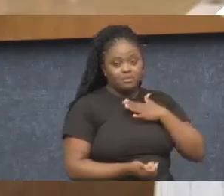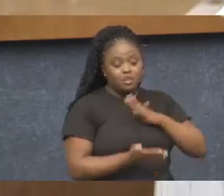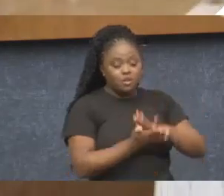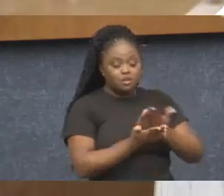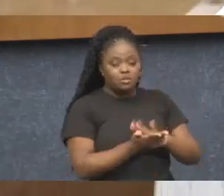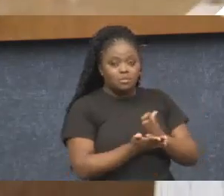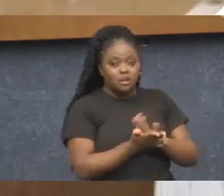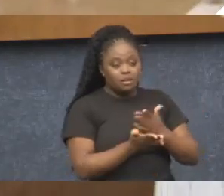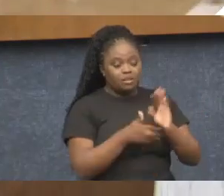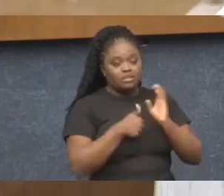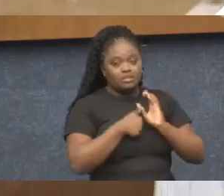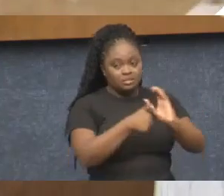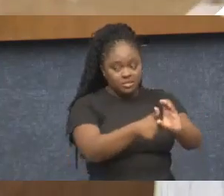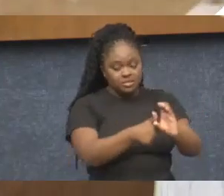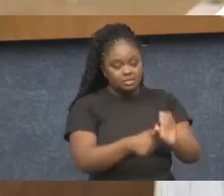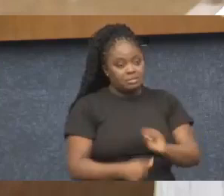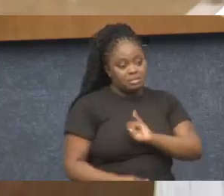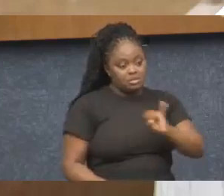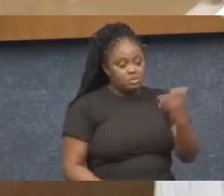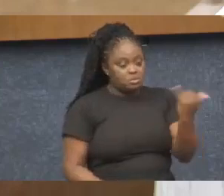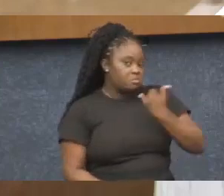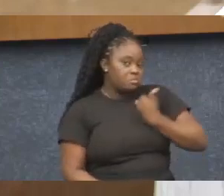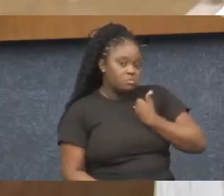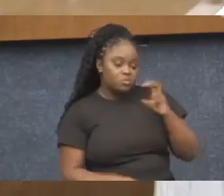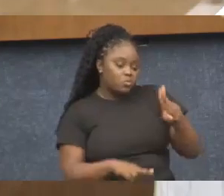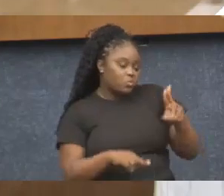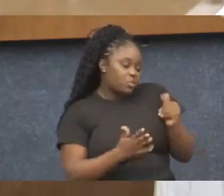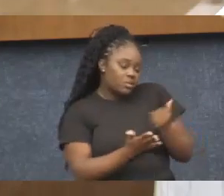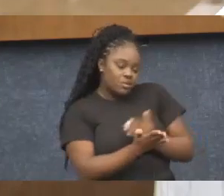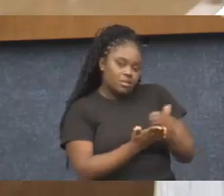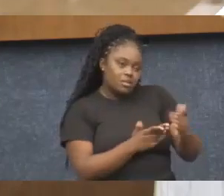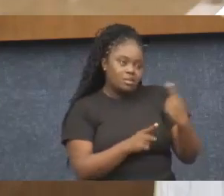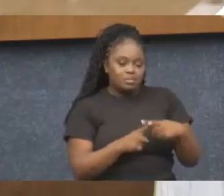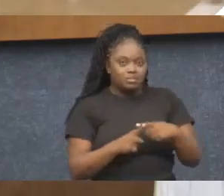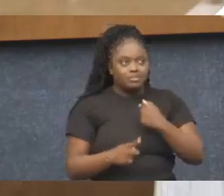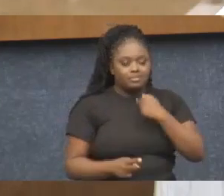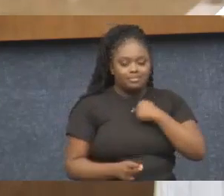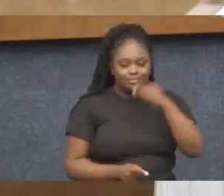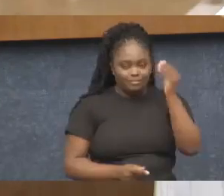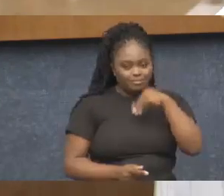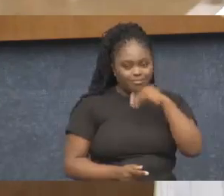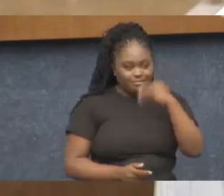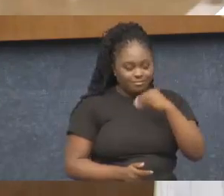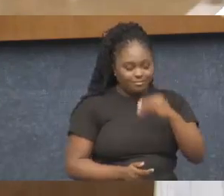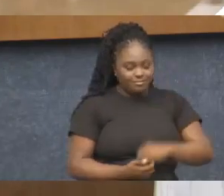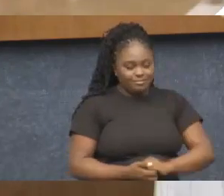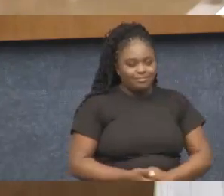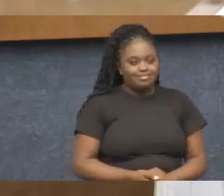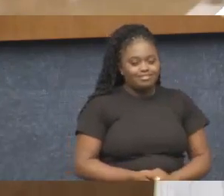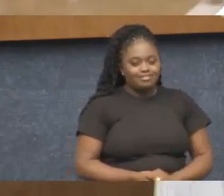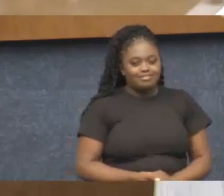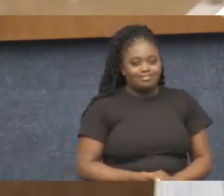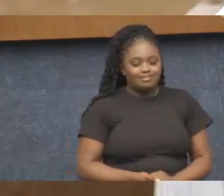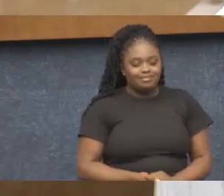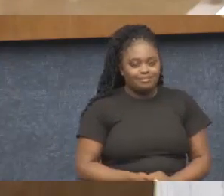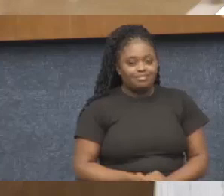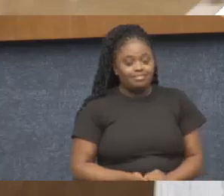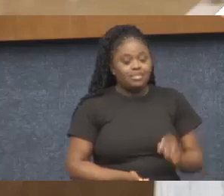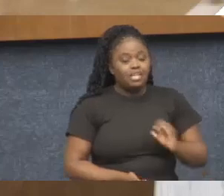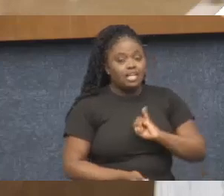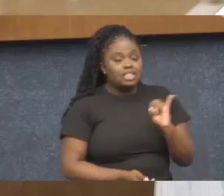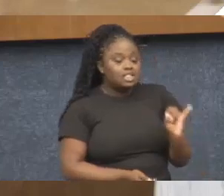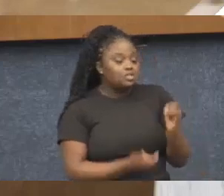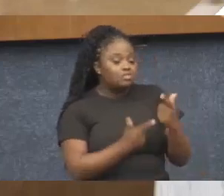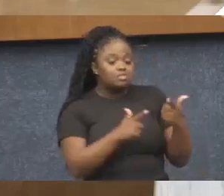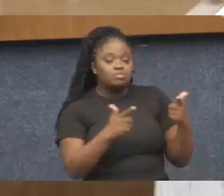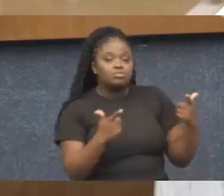Porque se você não tivesse falado, eu jamais teria tomado iniciativa, porque eu sou muito frouxo. E se você não